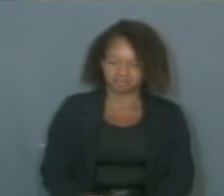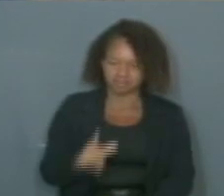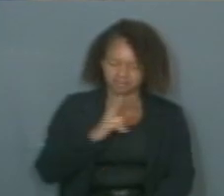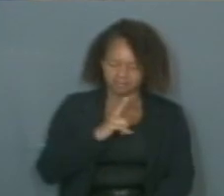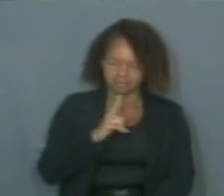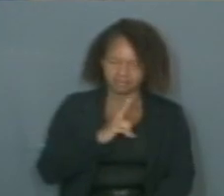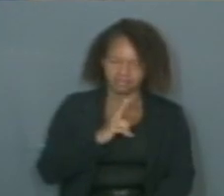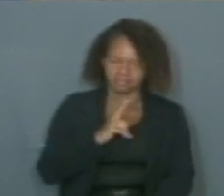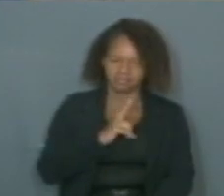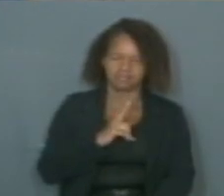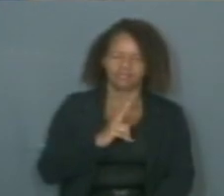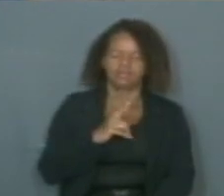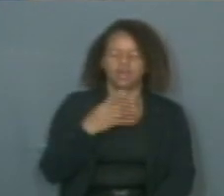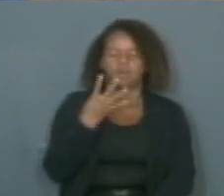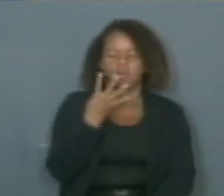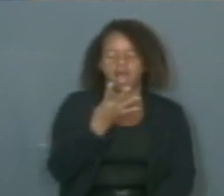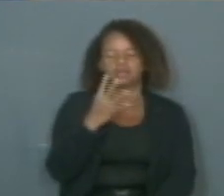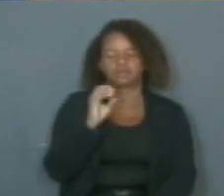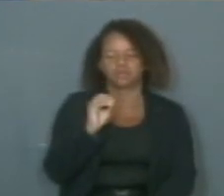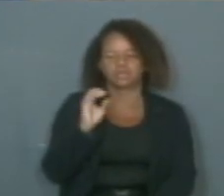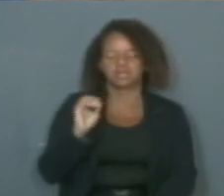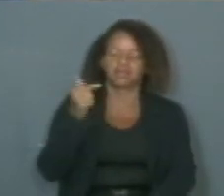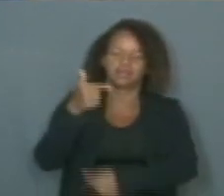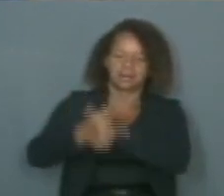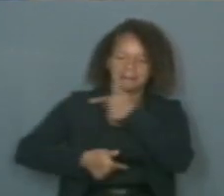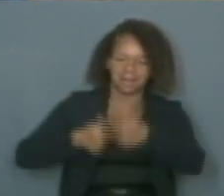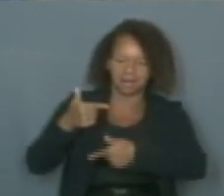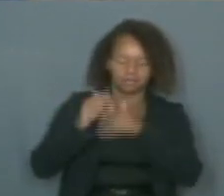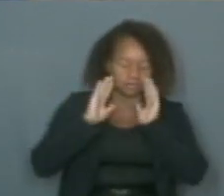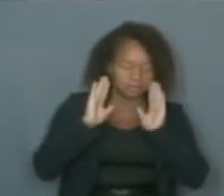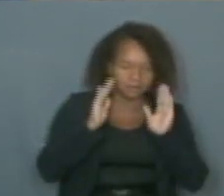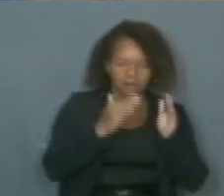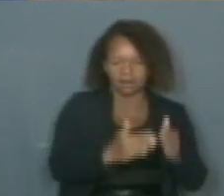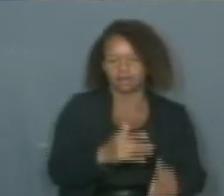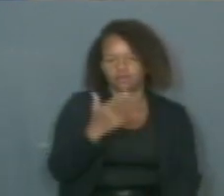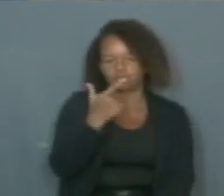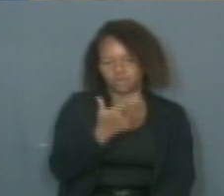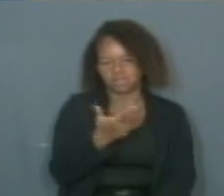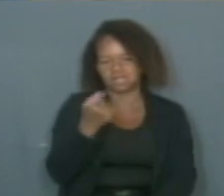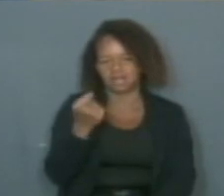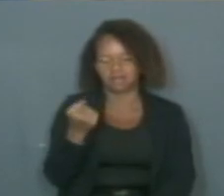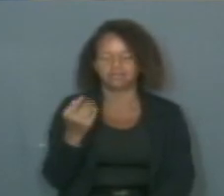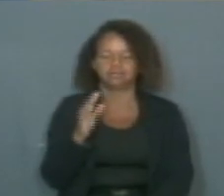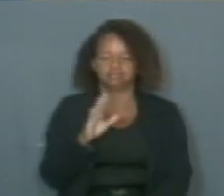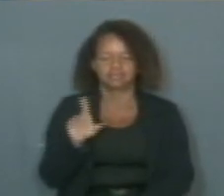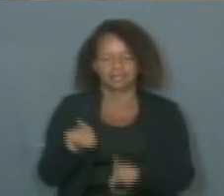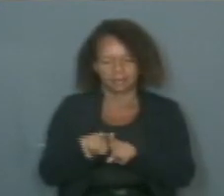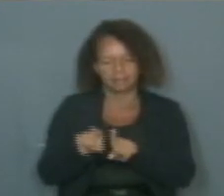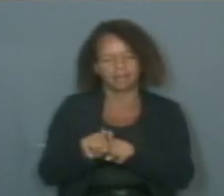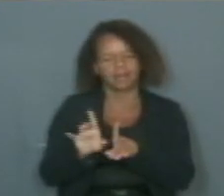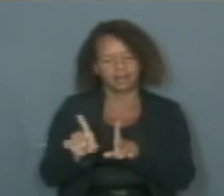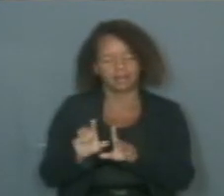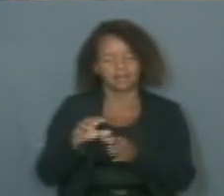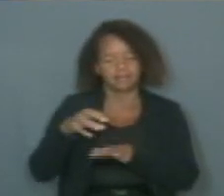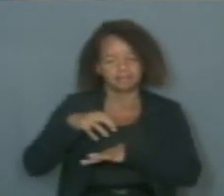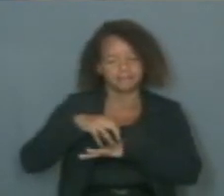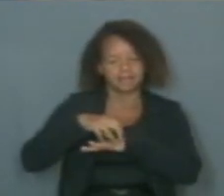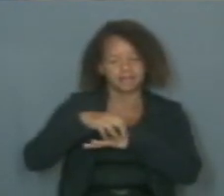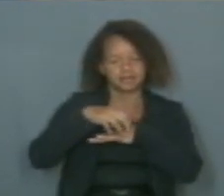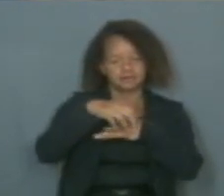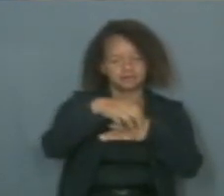temos 400 funcionários diretos, 200 indiretos,